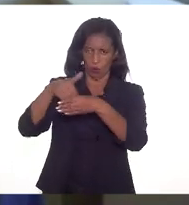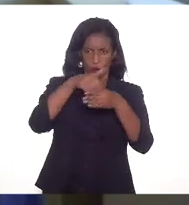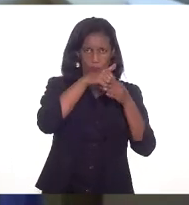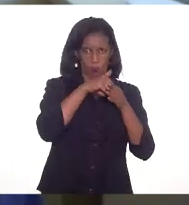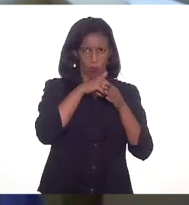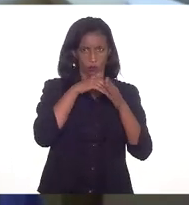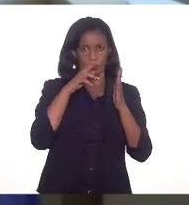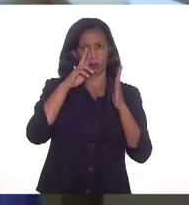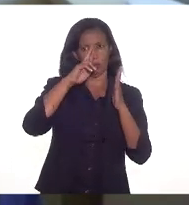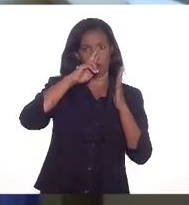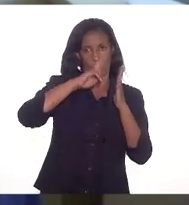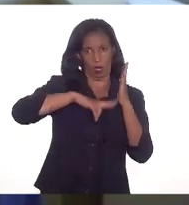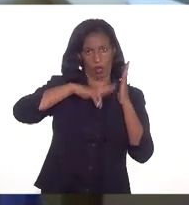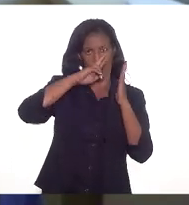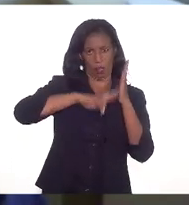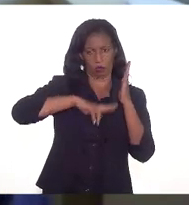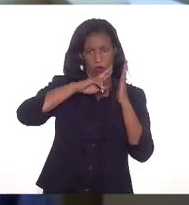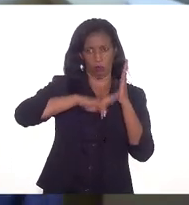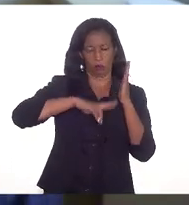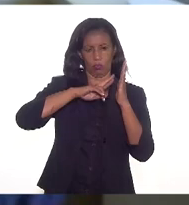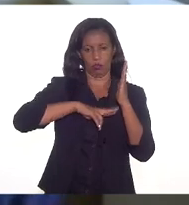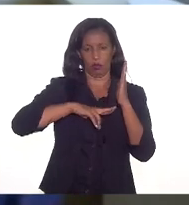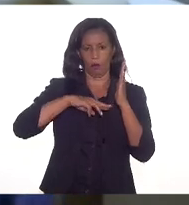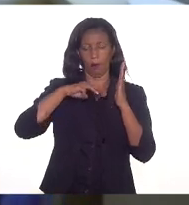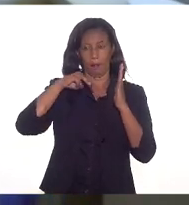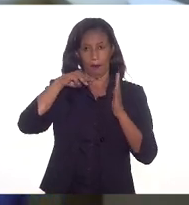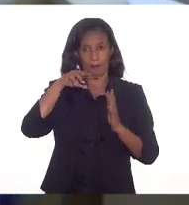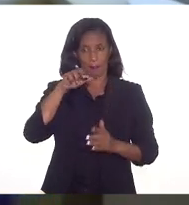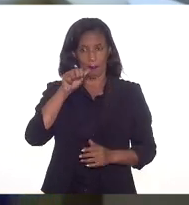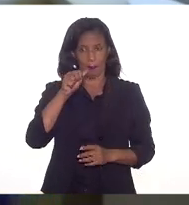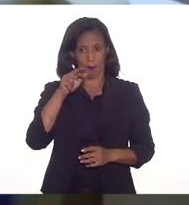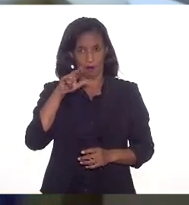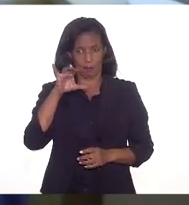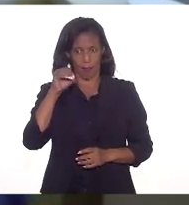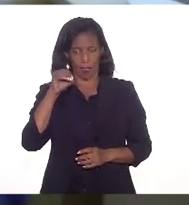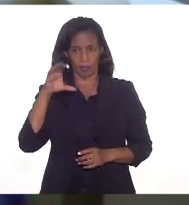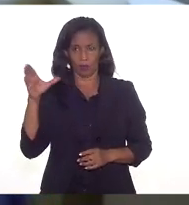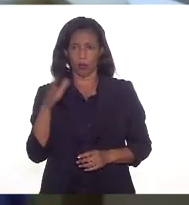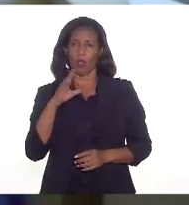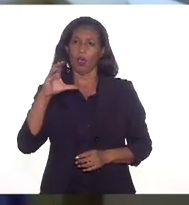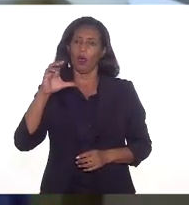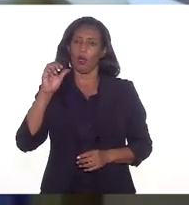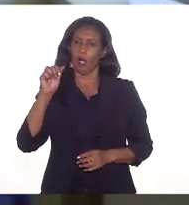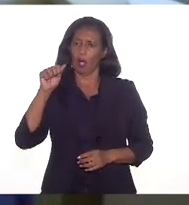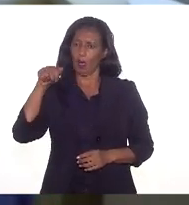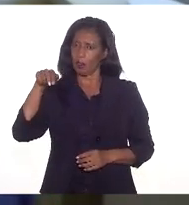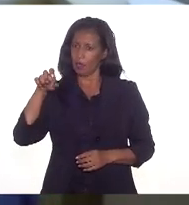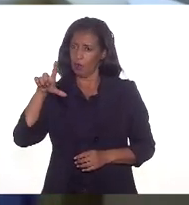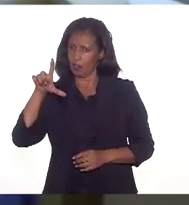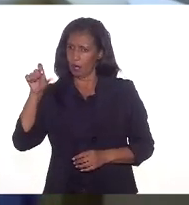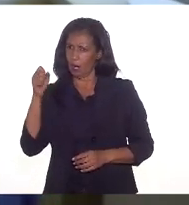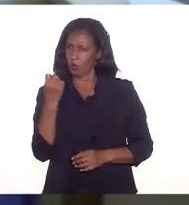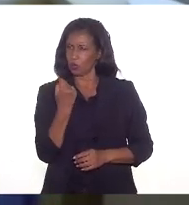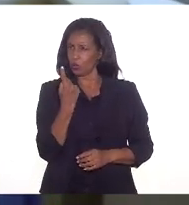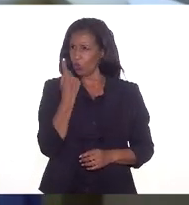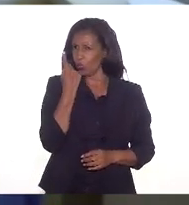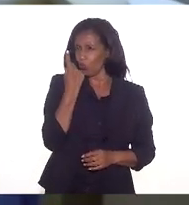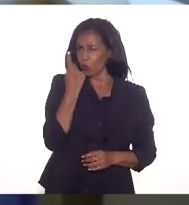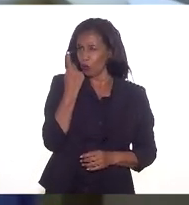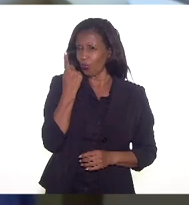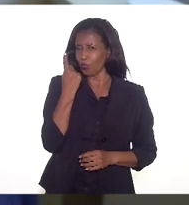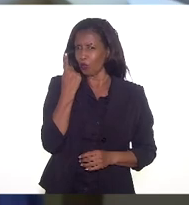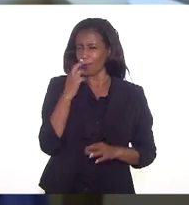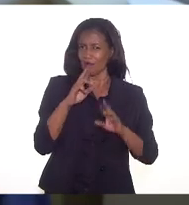relator, deputado Márcio Canella, né, com apenas algumas